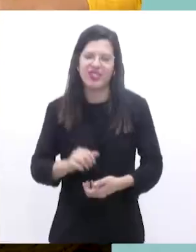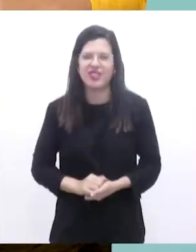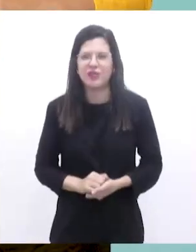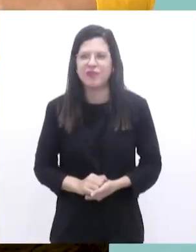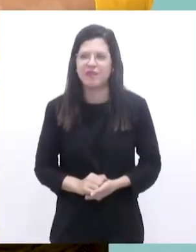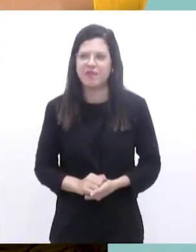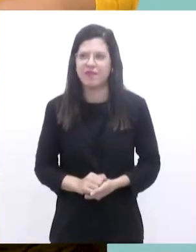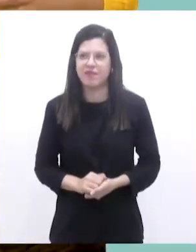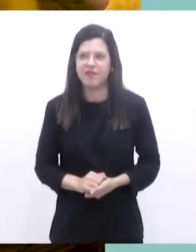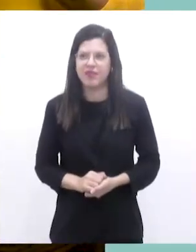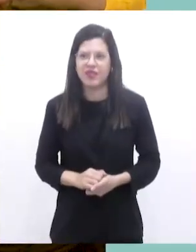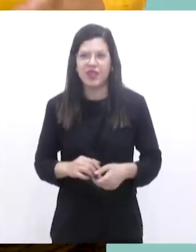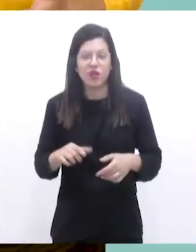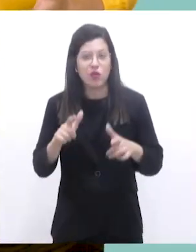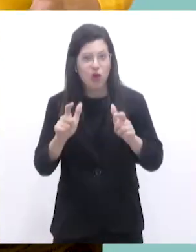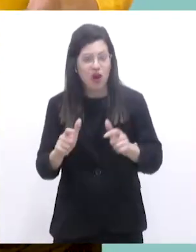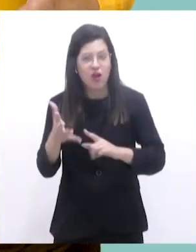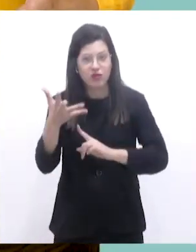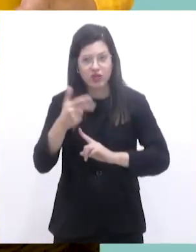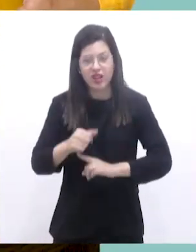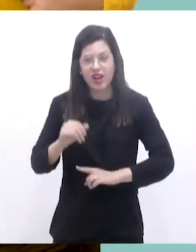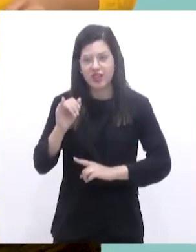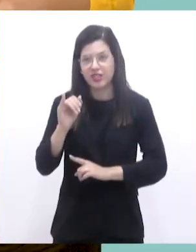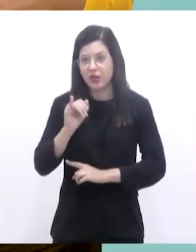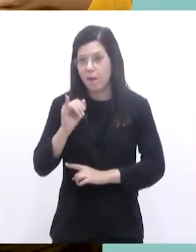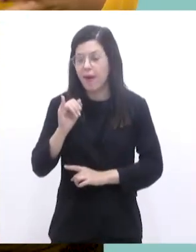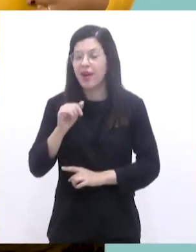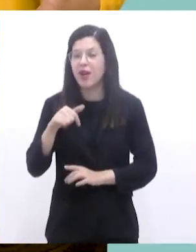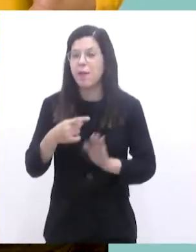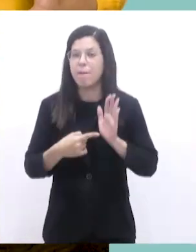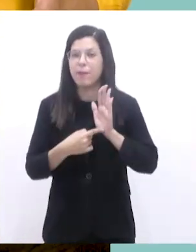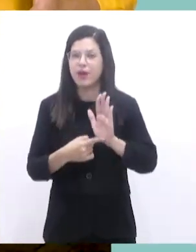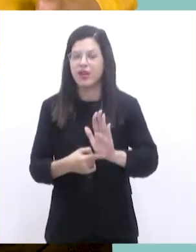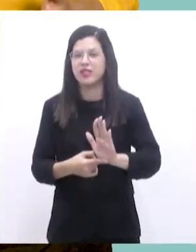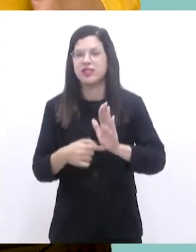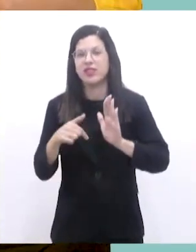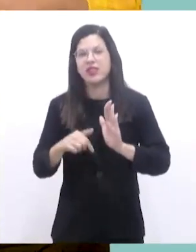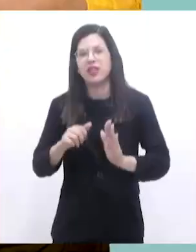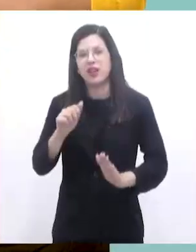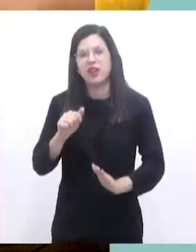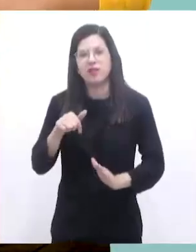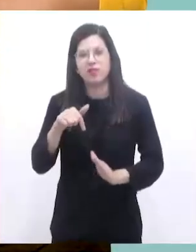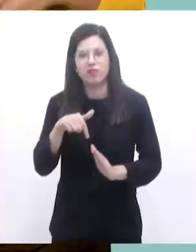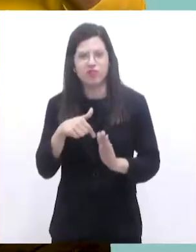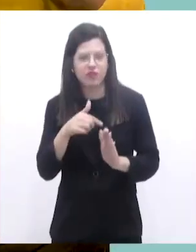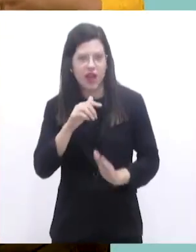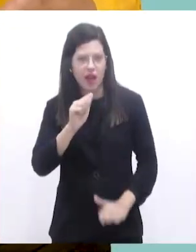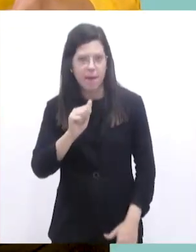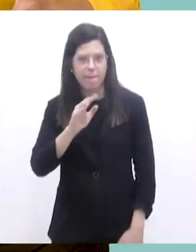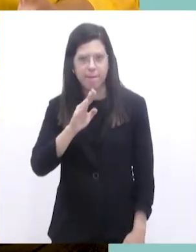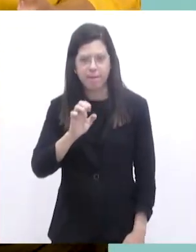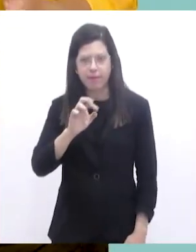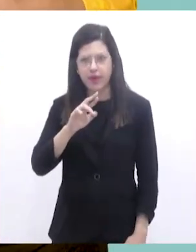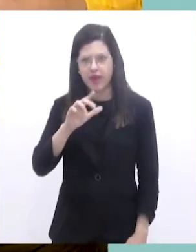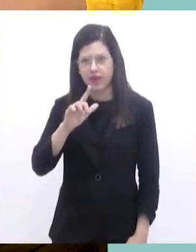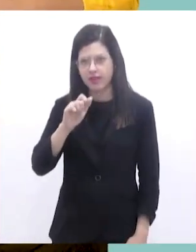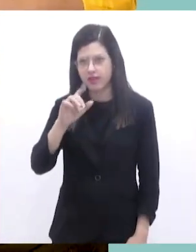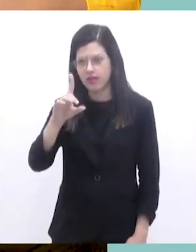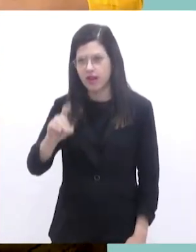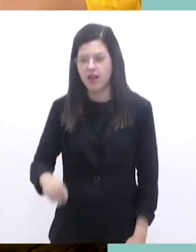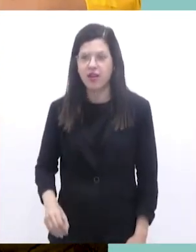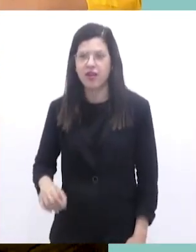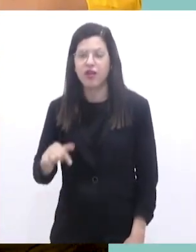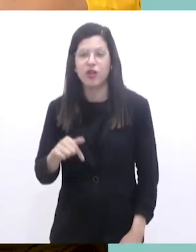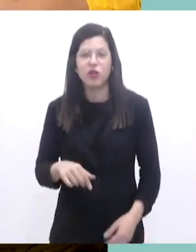A Galeria de Arte Ipanema apresenta uma exposição inédita de Abelardo Zaluar, um dos principais nomes da